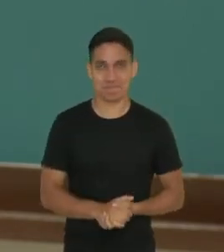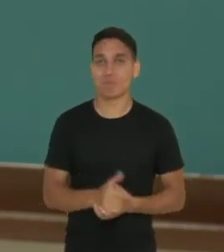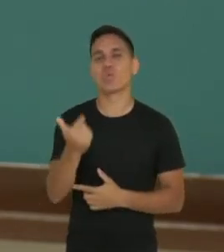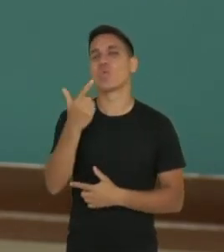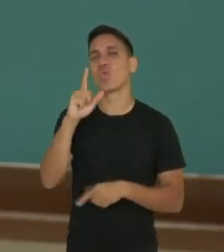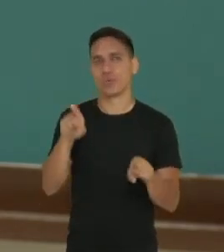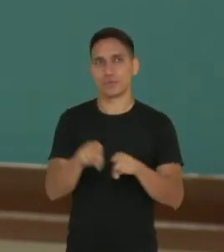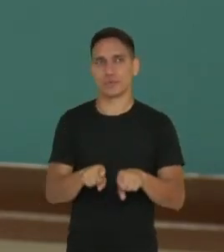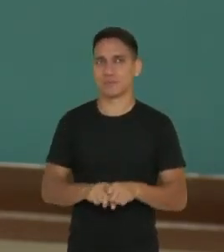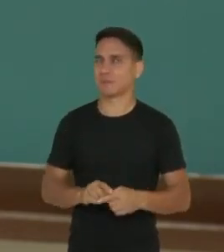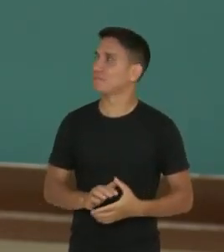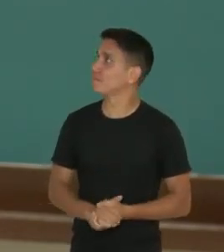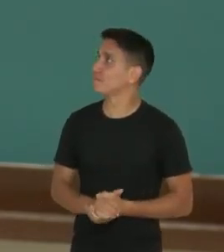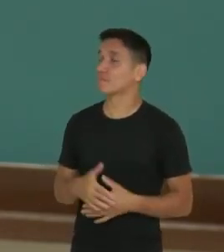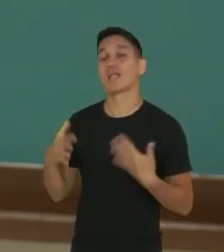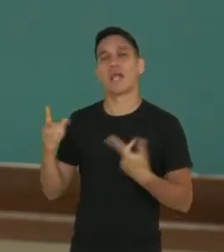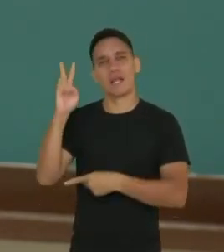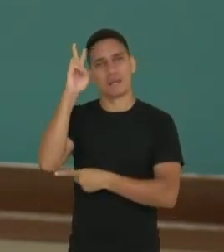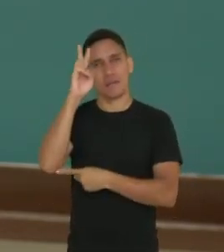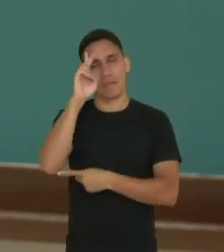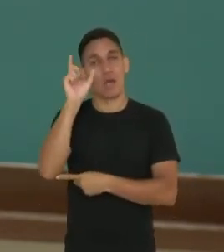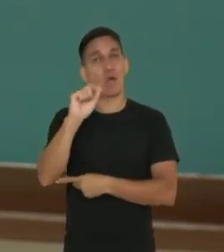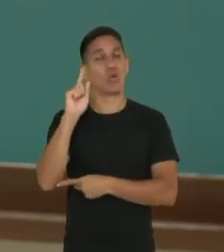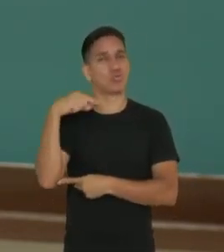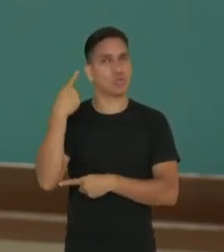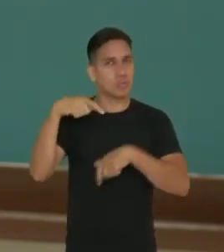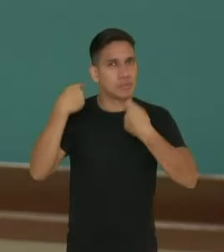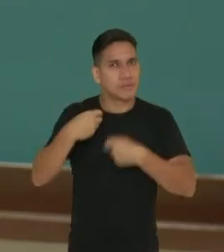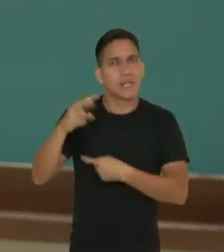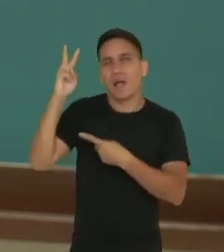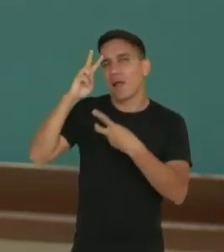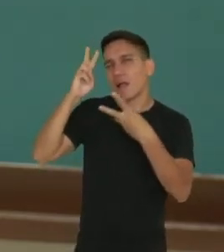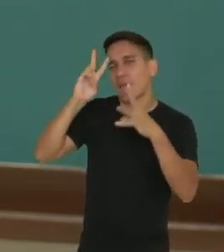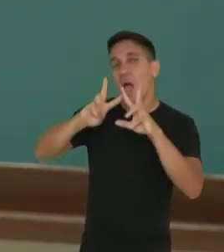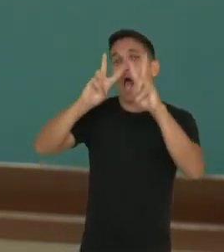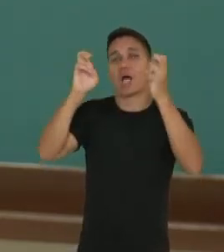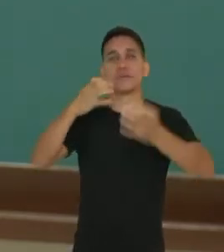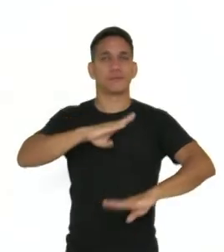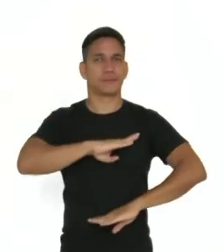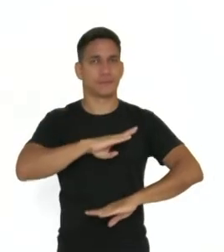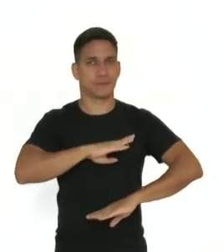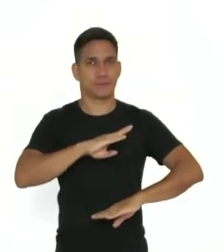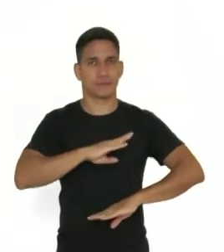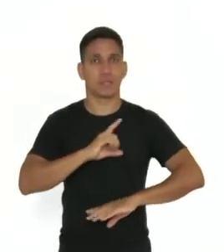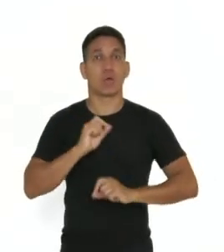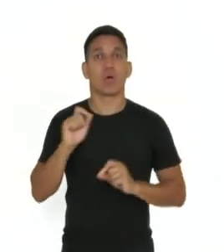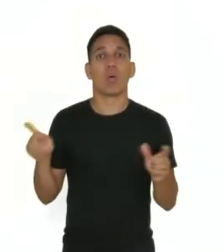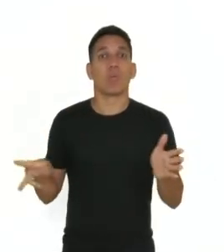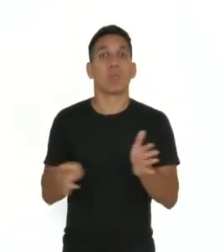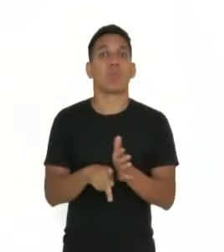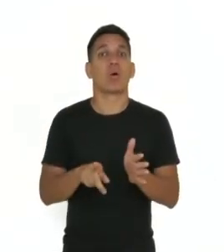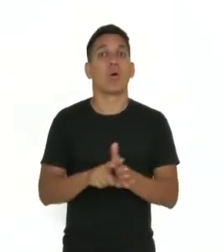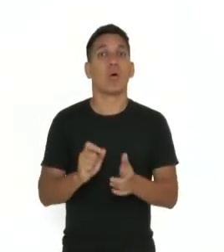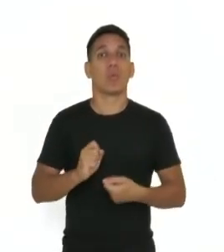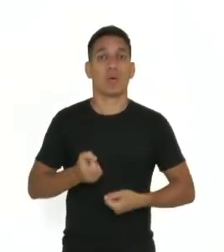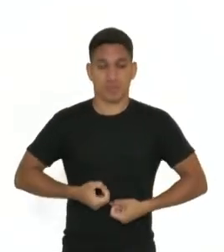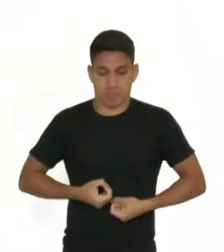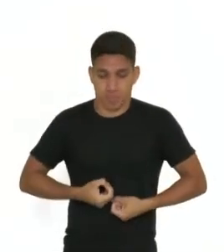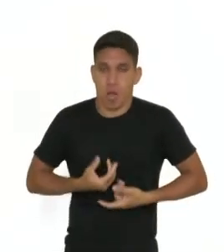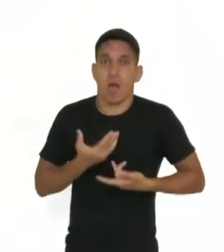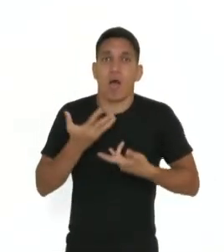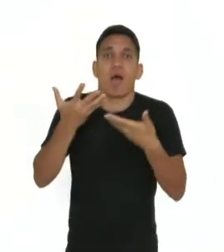mais? Relembrando, né? Temos que relembrar, então, a respeito dos causos, que partem da tradição oral, né?